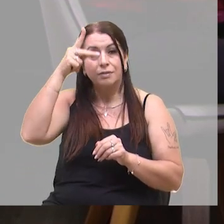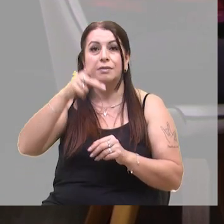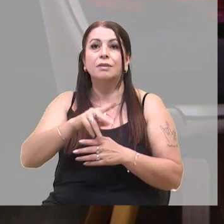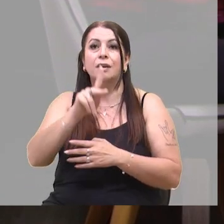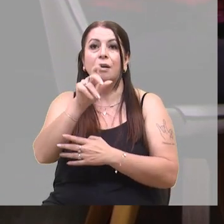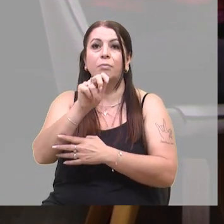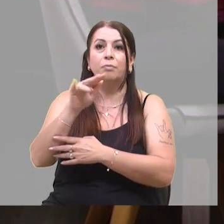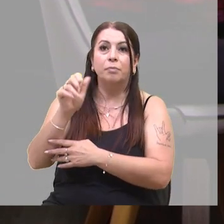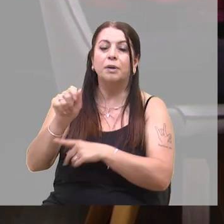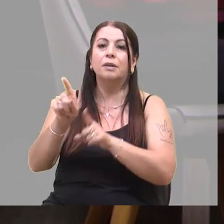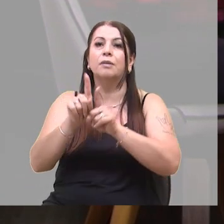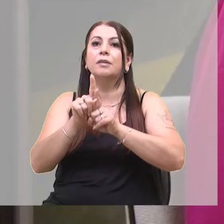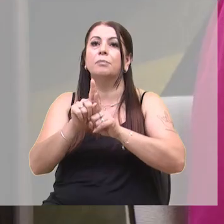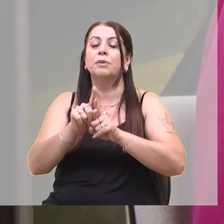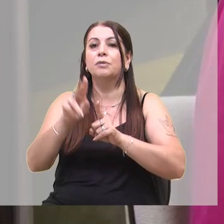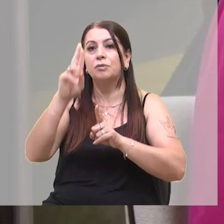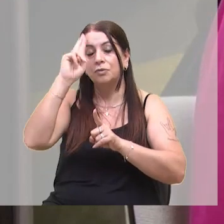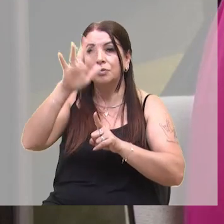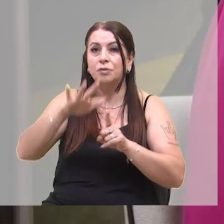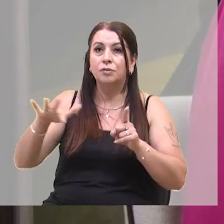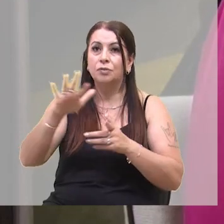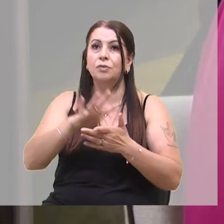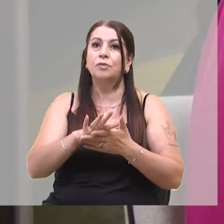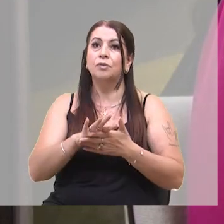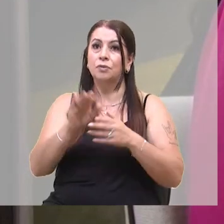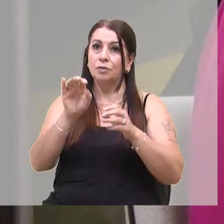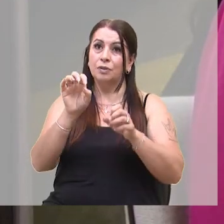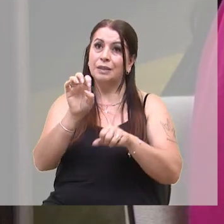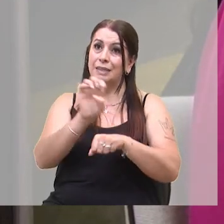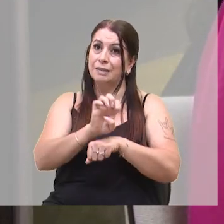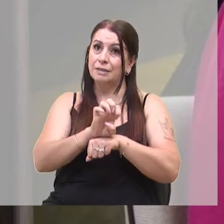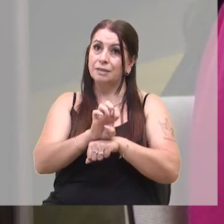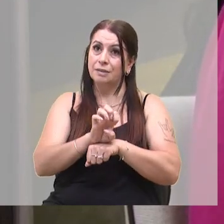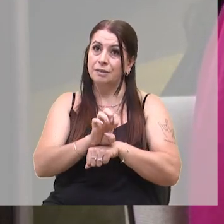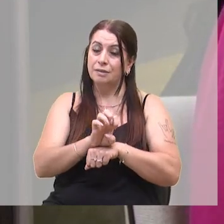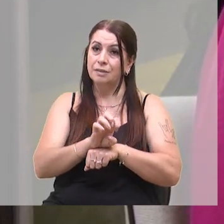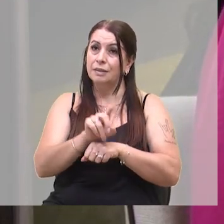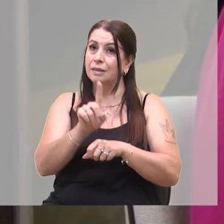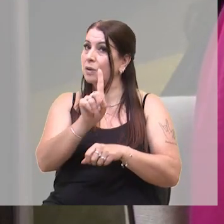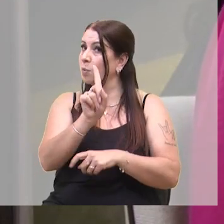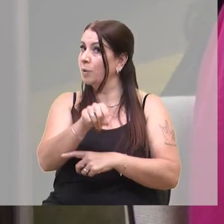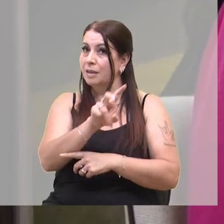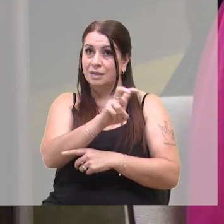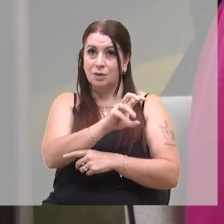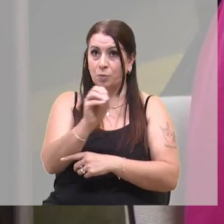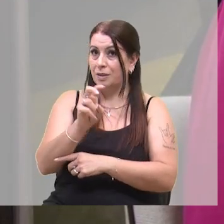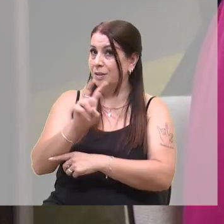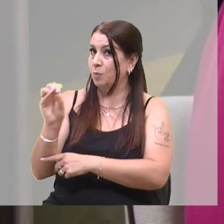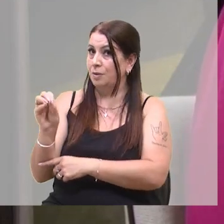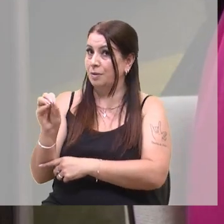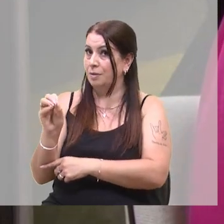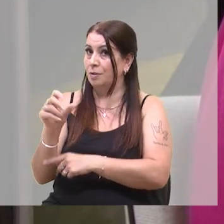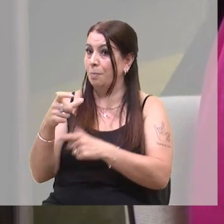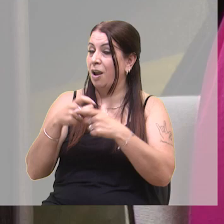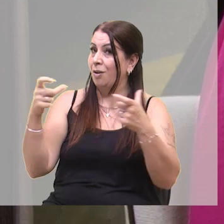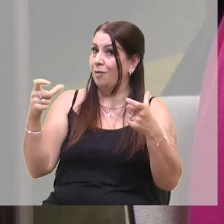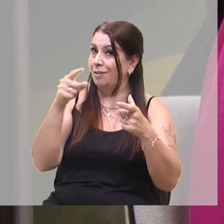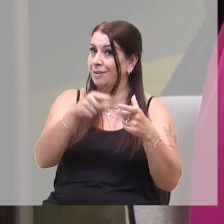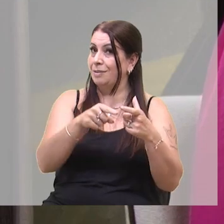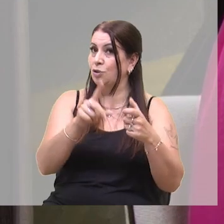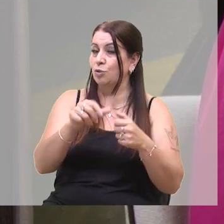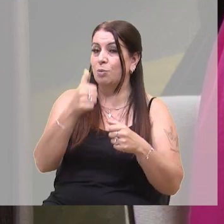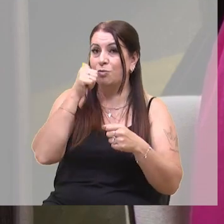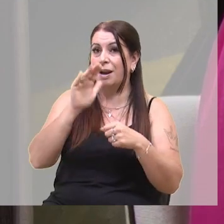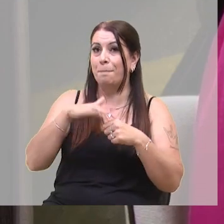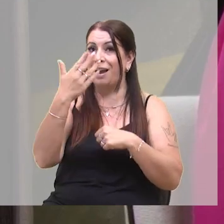prefeita de Pelotas, a prefeita Paula. E, além disso, o nosso diretório estadual não era 50-50. Nós